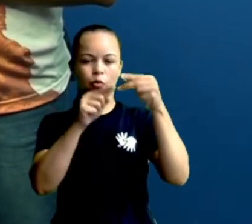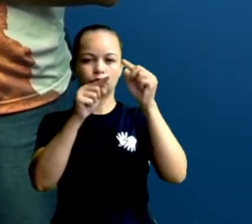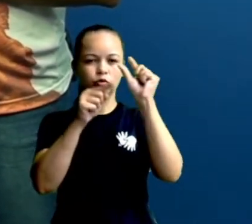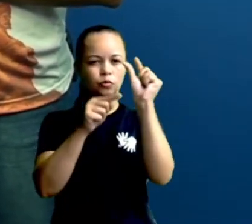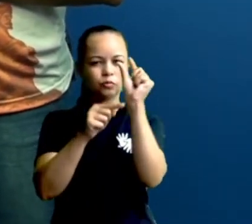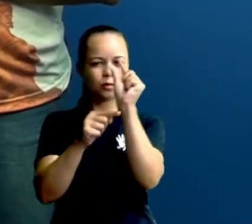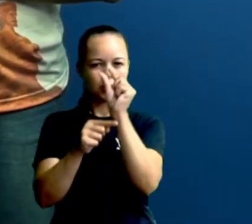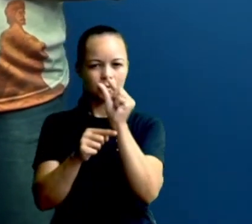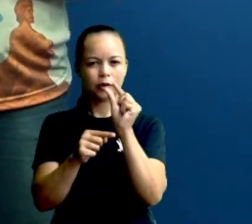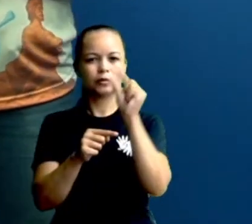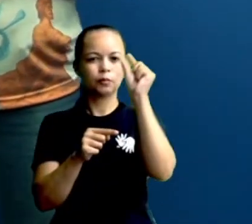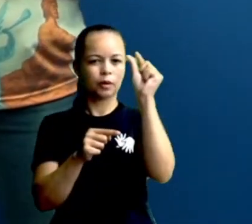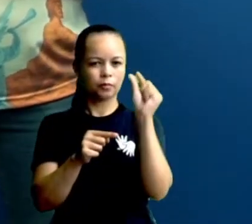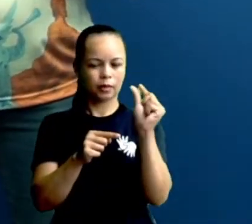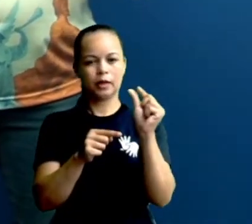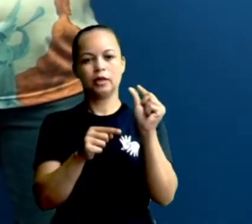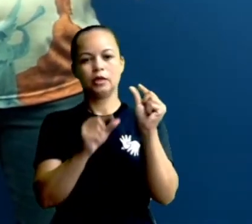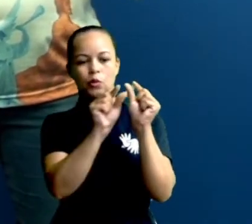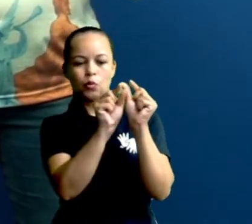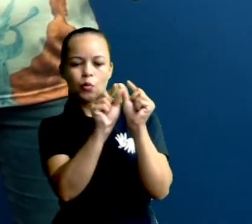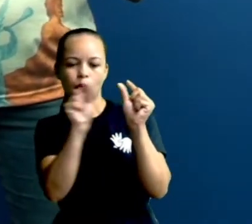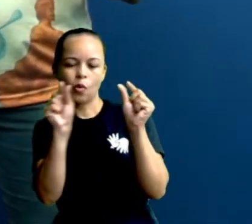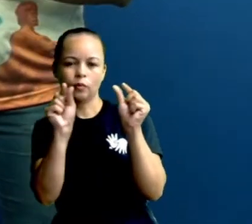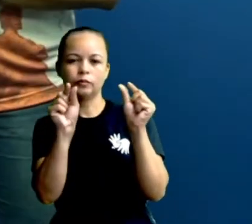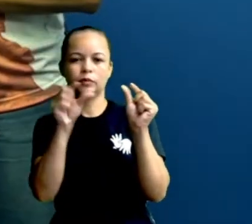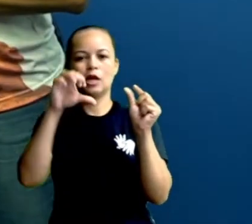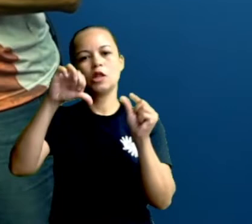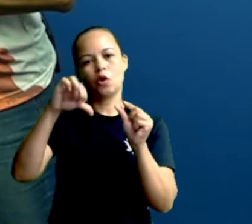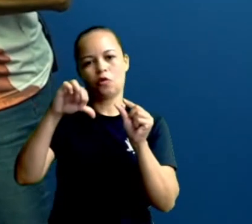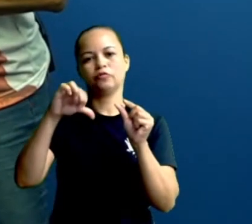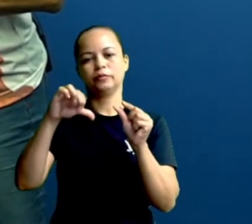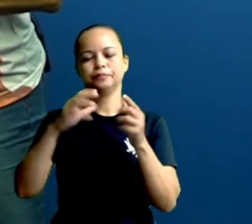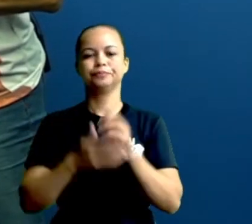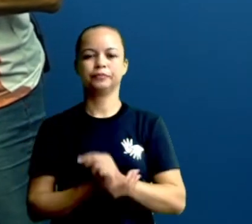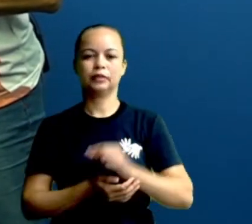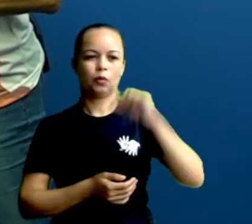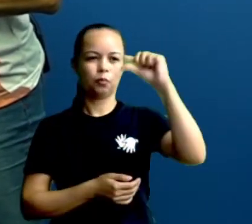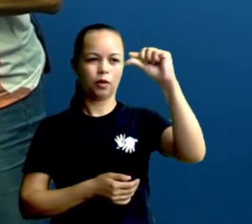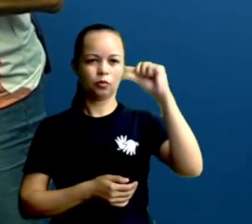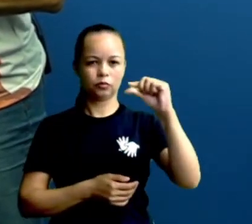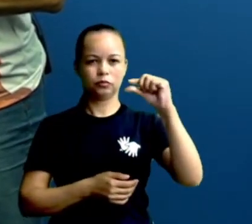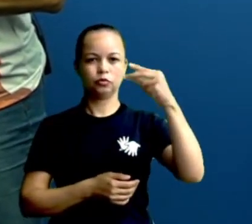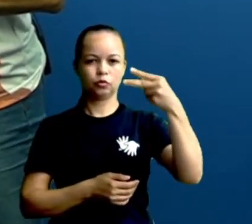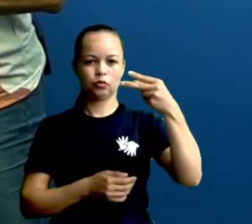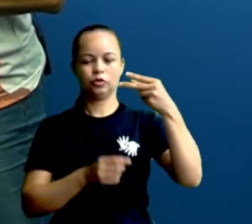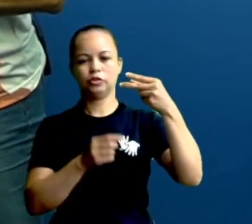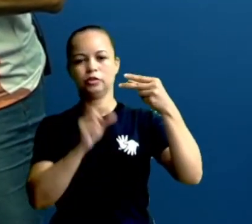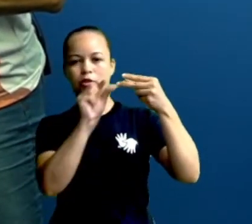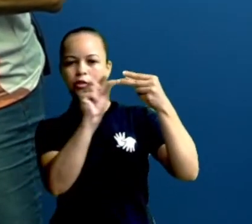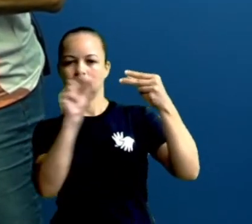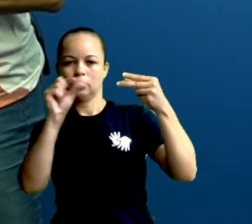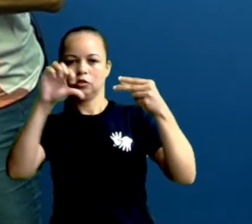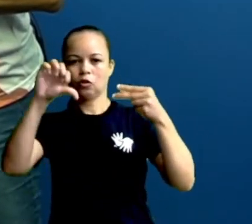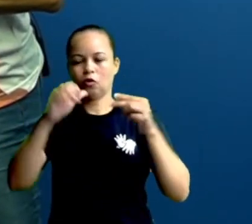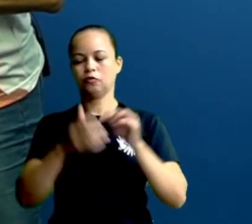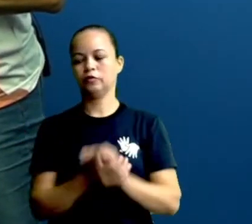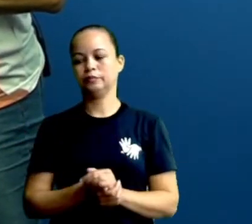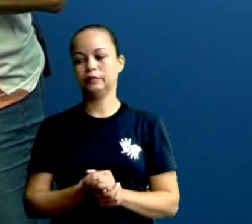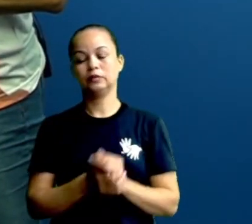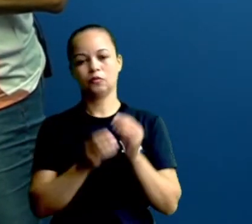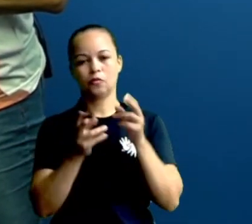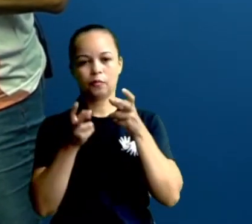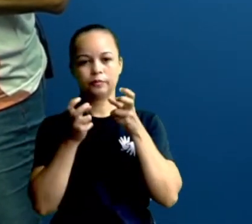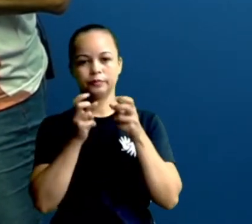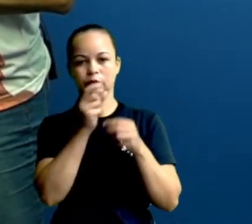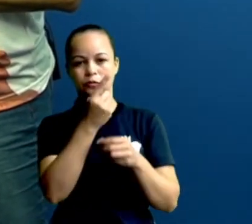tenho de 9 quadradinhos. Beleza? Então, ó, vamos ver, conferir. 1, 2, 3, 4, 5,